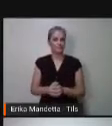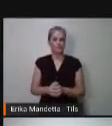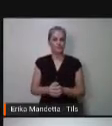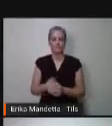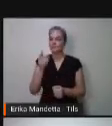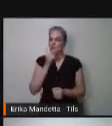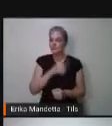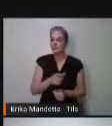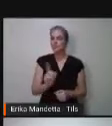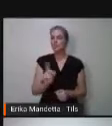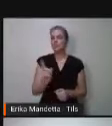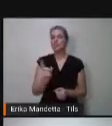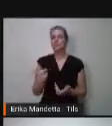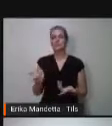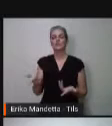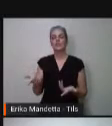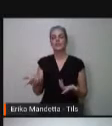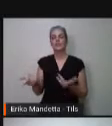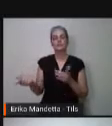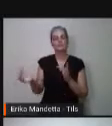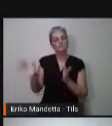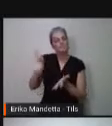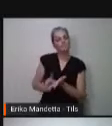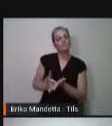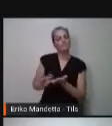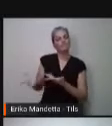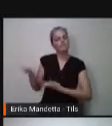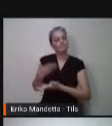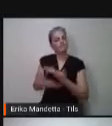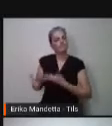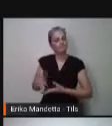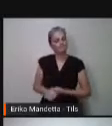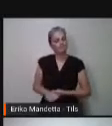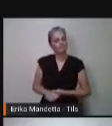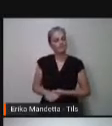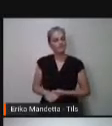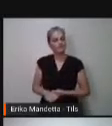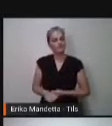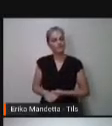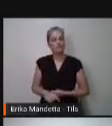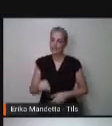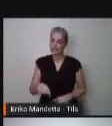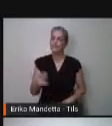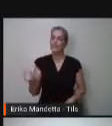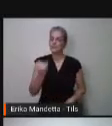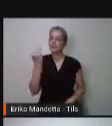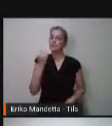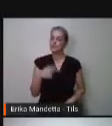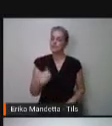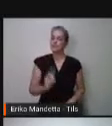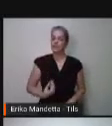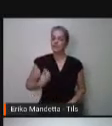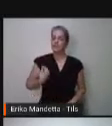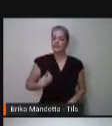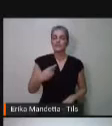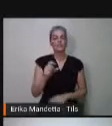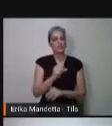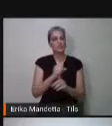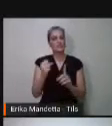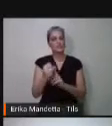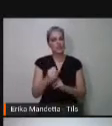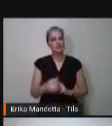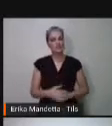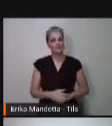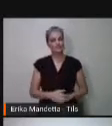sociais efetivos, né? O que é considerado importante para a nossa vida em sociedade. Então,